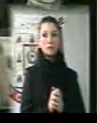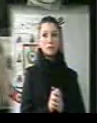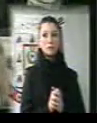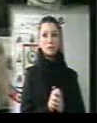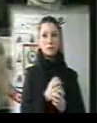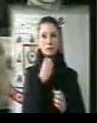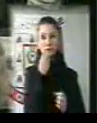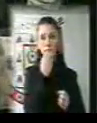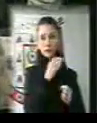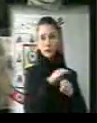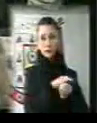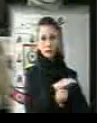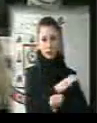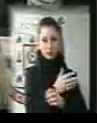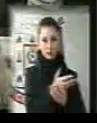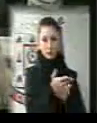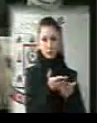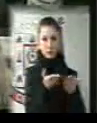Senhores, boa noite.